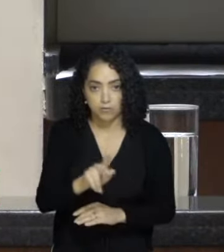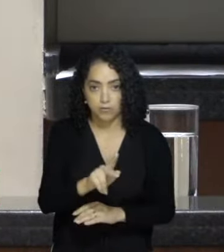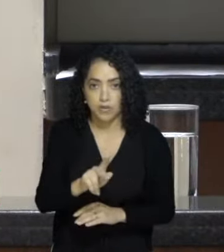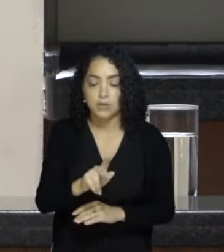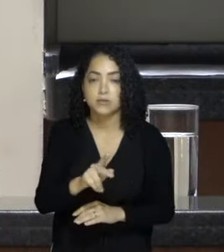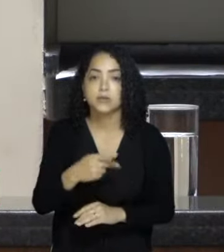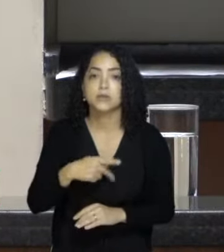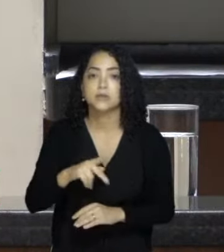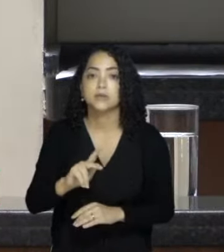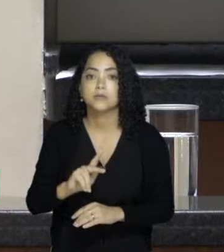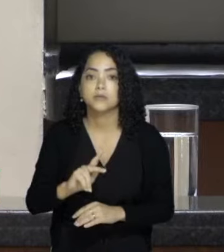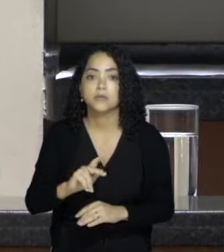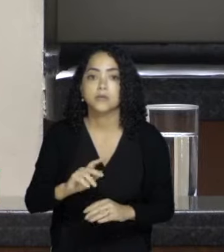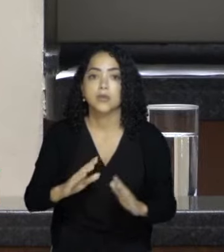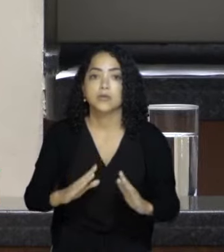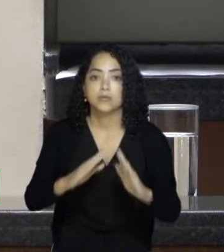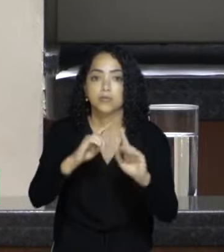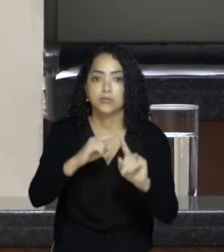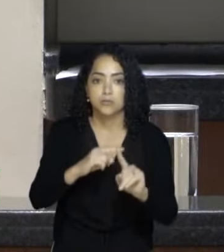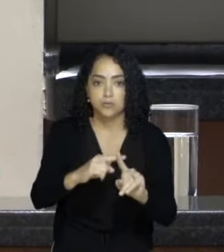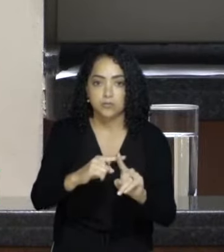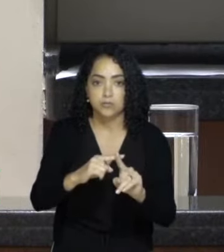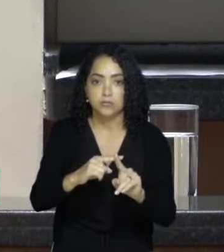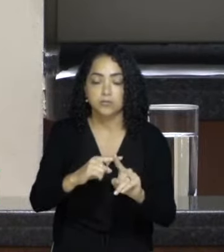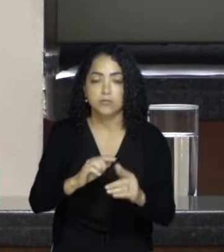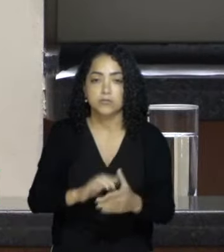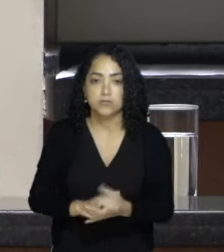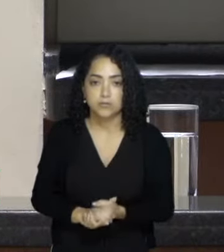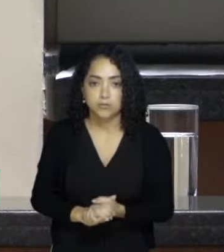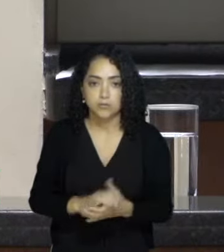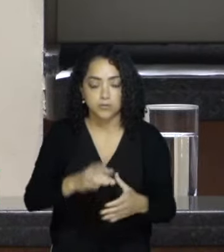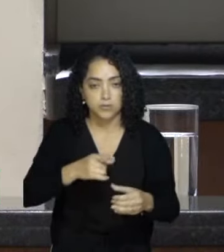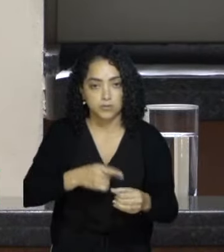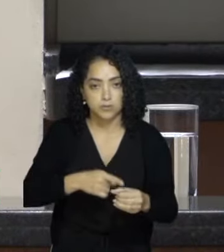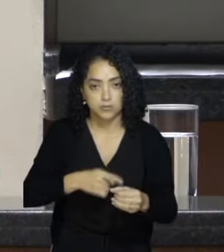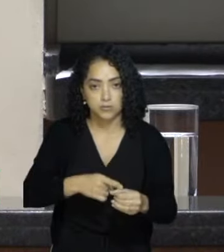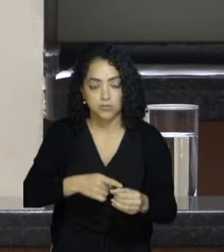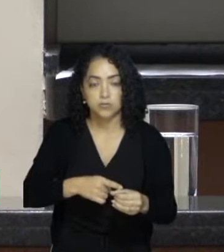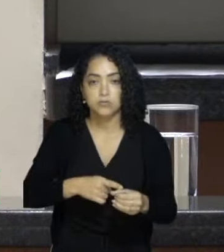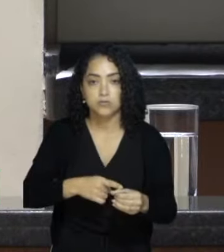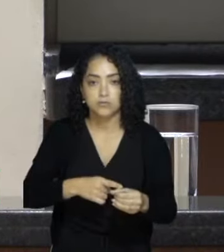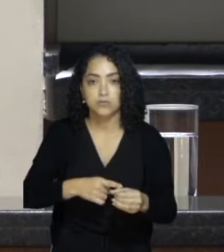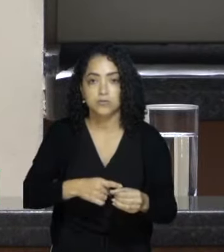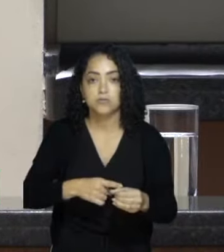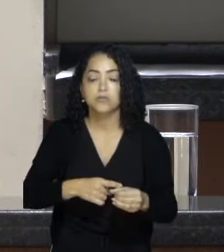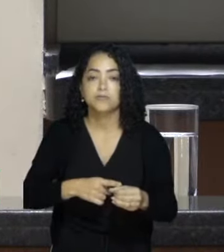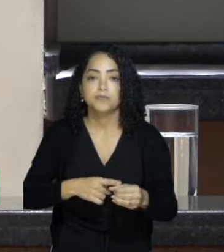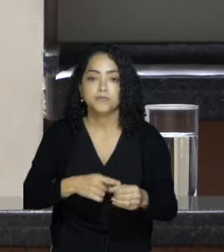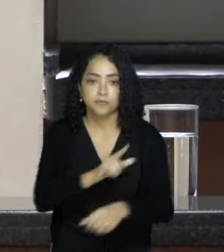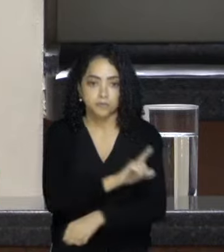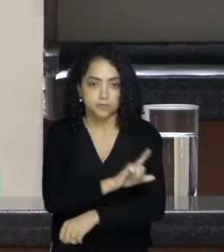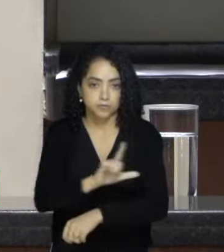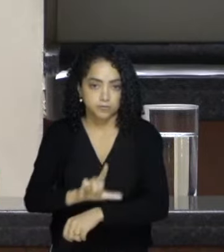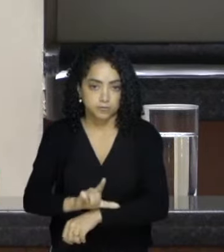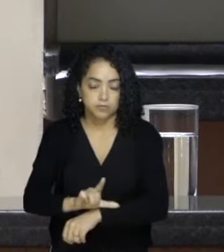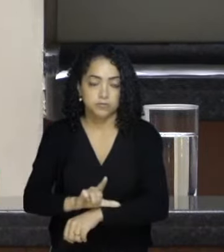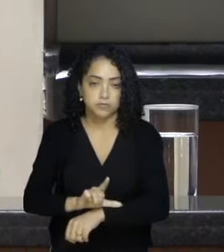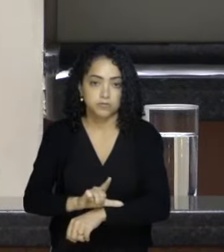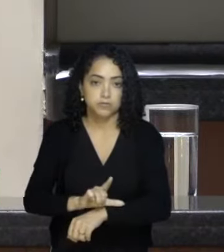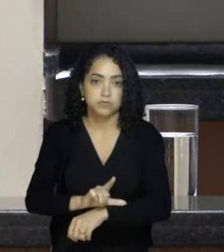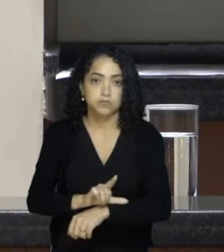Silva, da paróquia Nossa Senhora Aparecida do Navio, localizada no município de Lages, pela encenação da